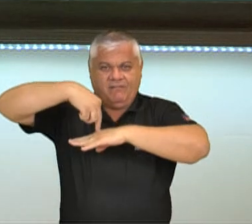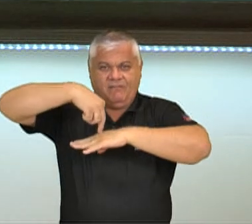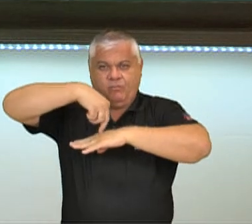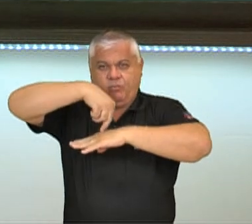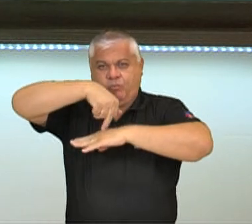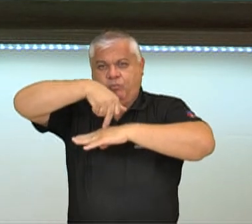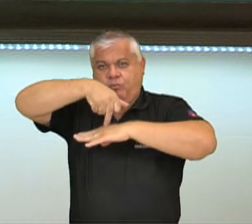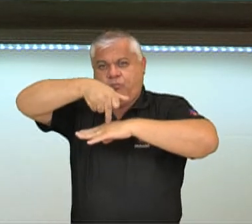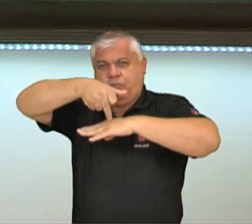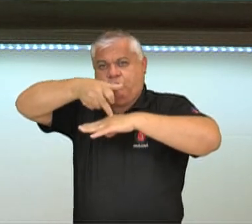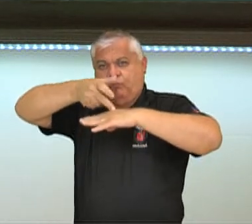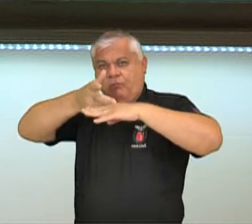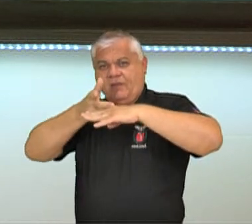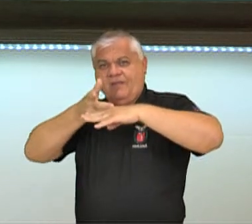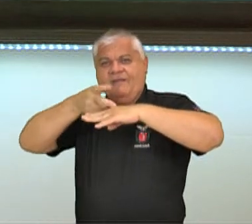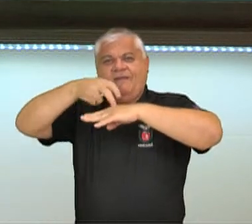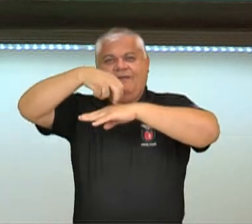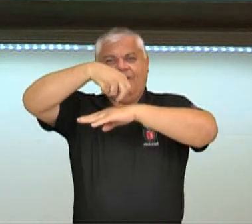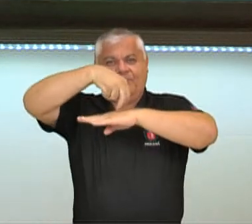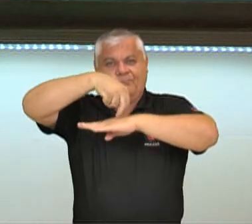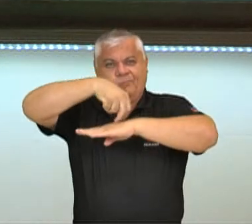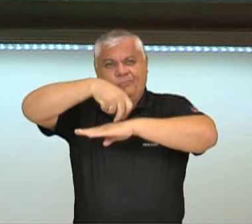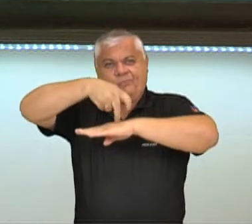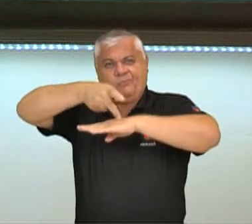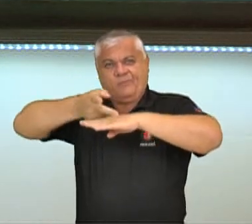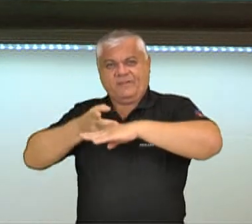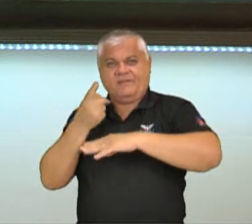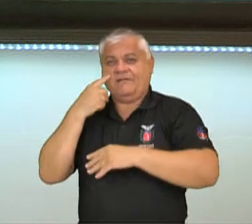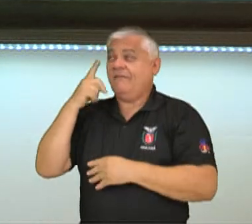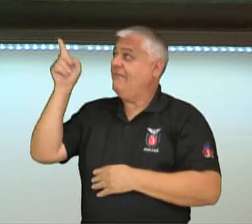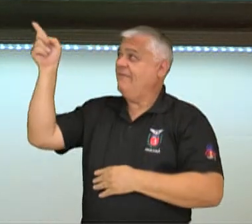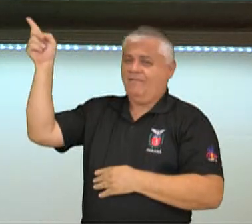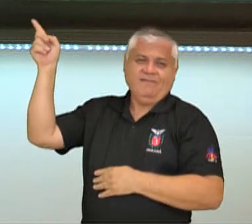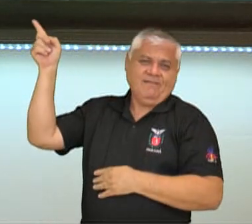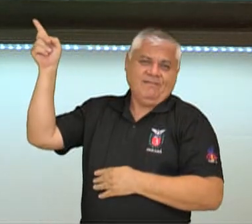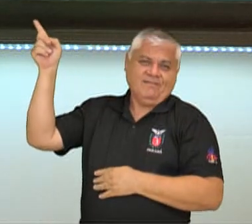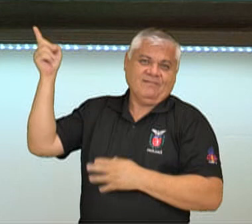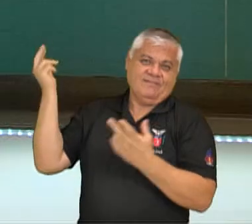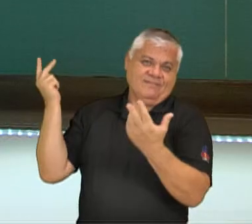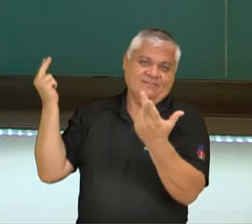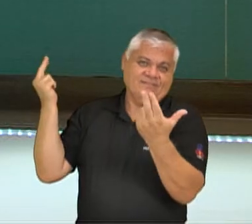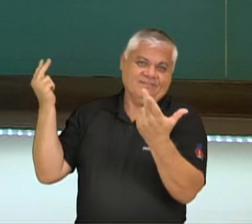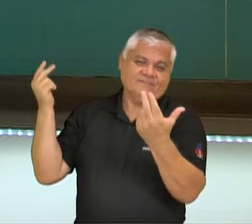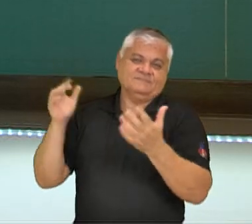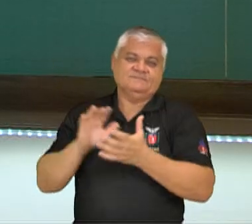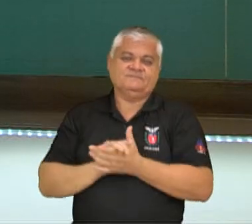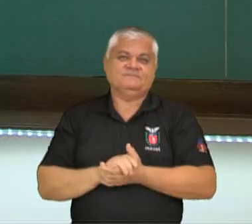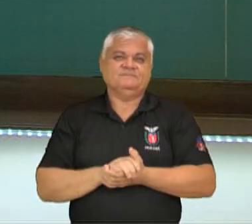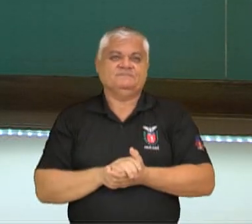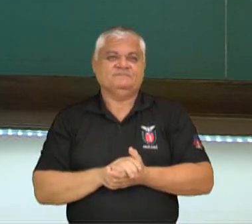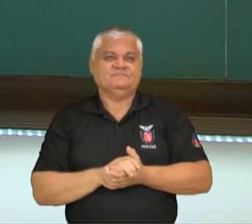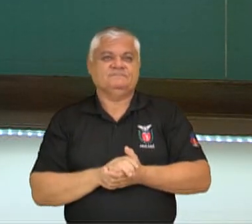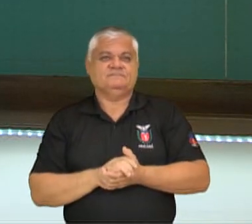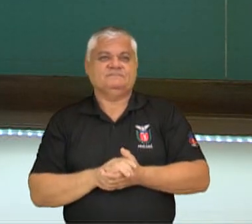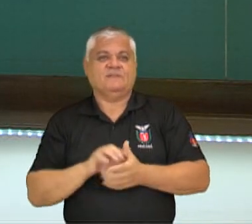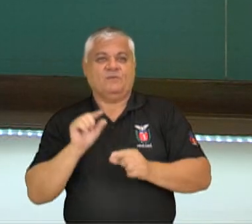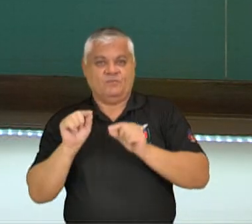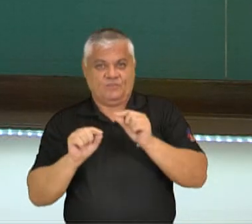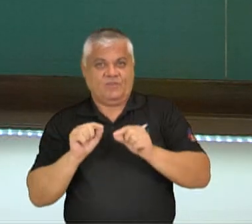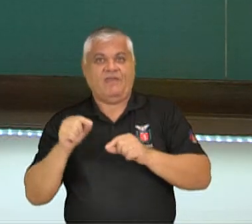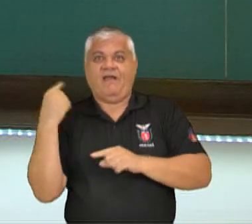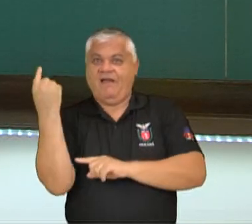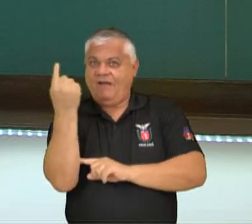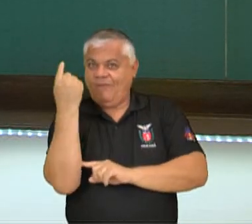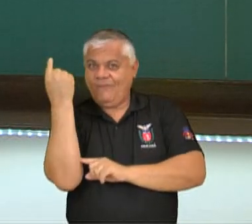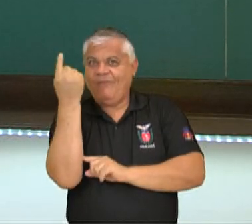ela e trago ela para frente. Como a gente pode ver lá, ó, no nosso GIF, ó, perna roda, bem